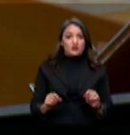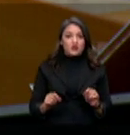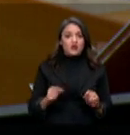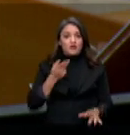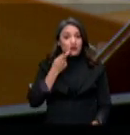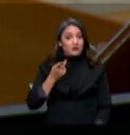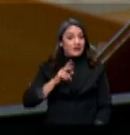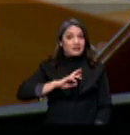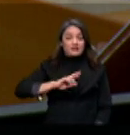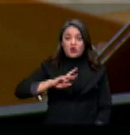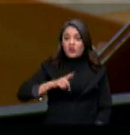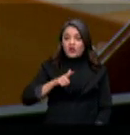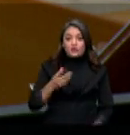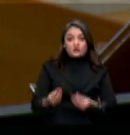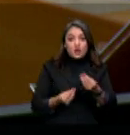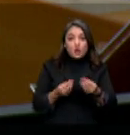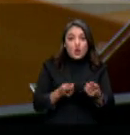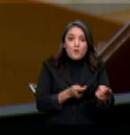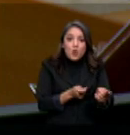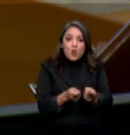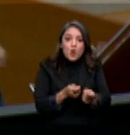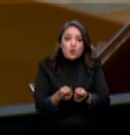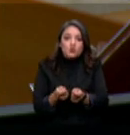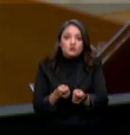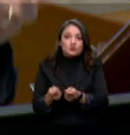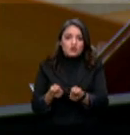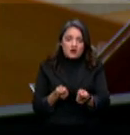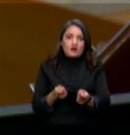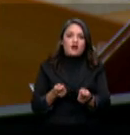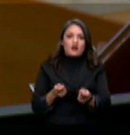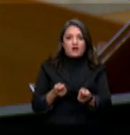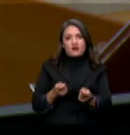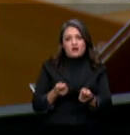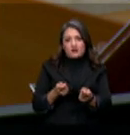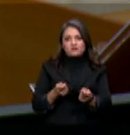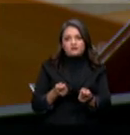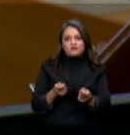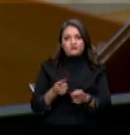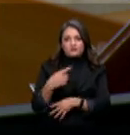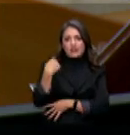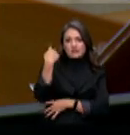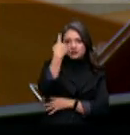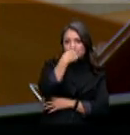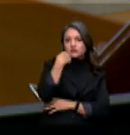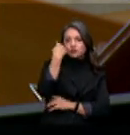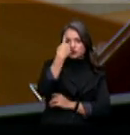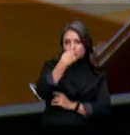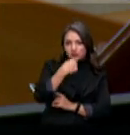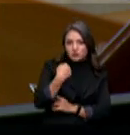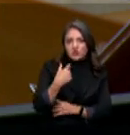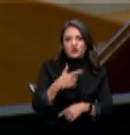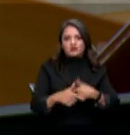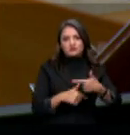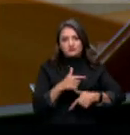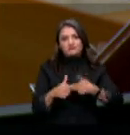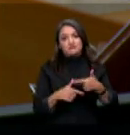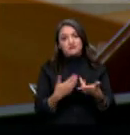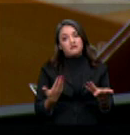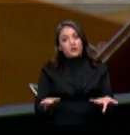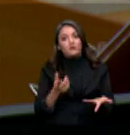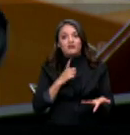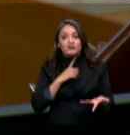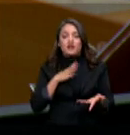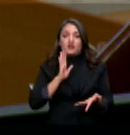era possível controlar a jornada. Quer dizer, a rigor, havia essa